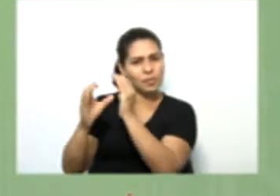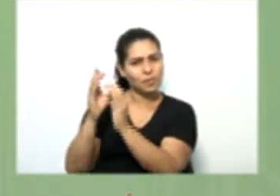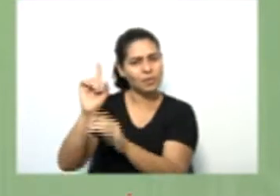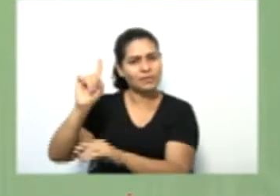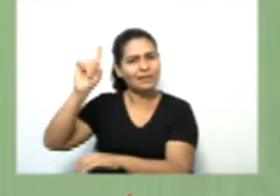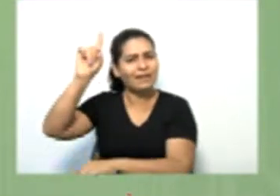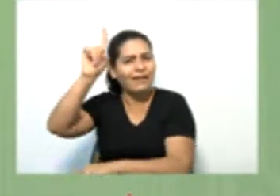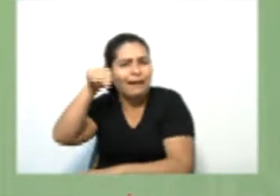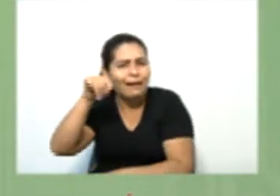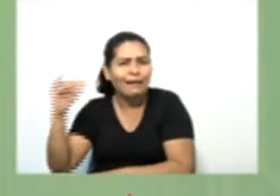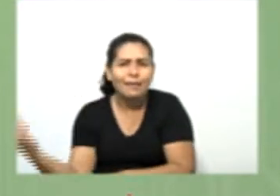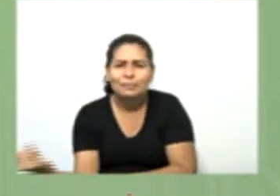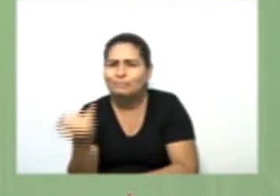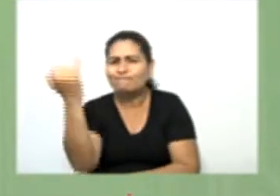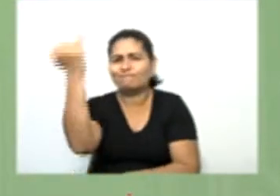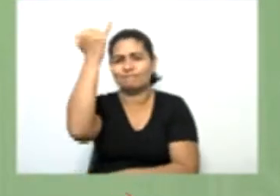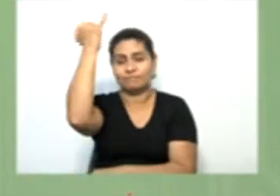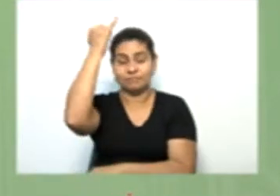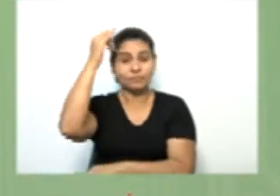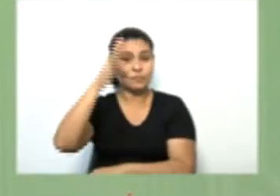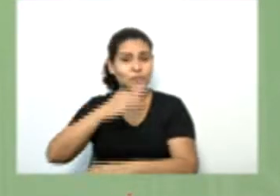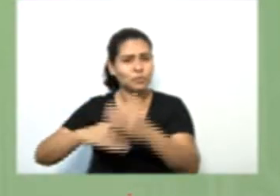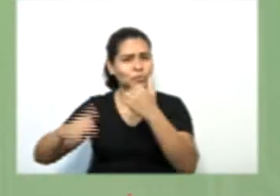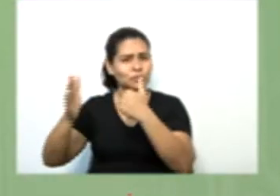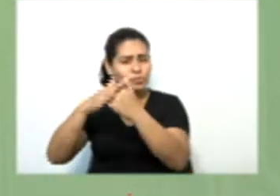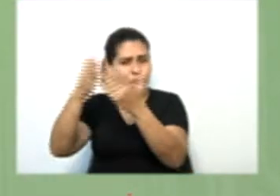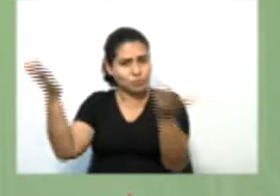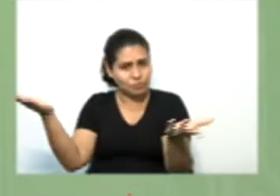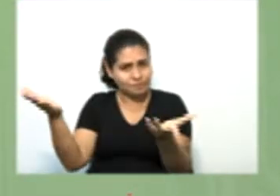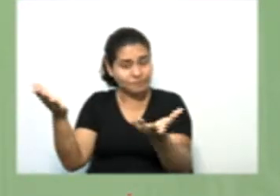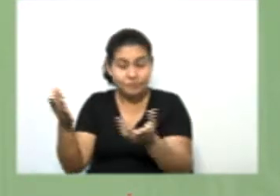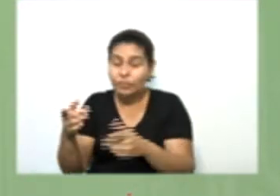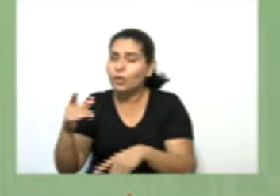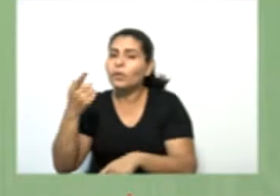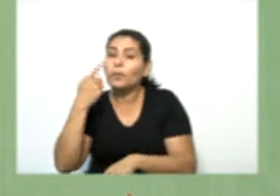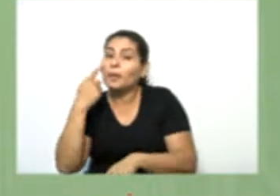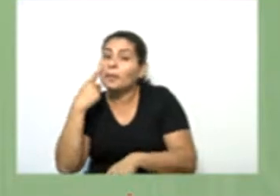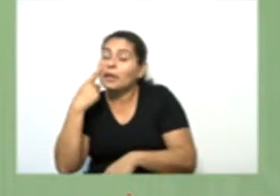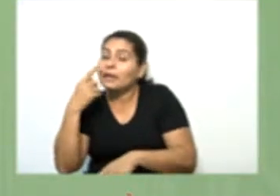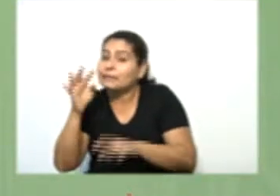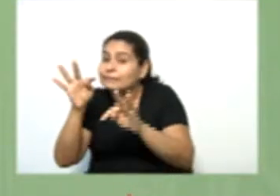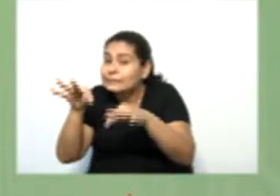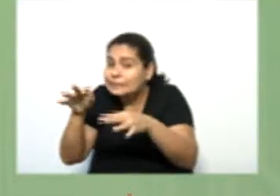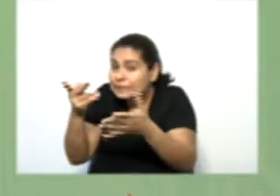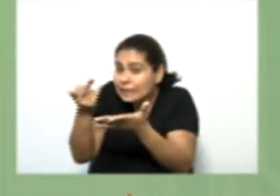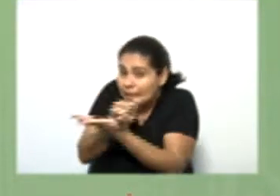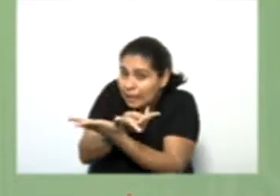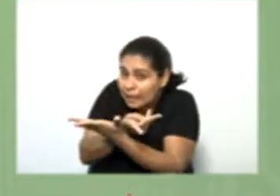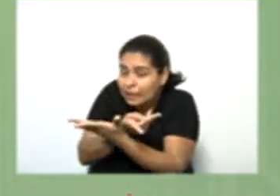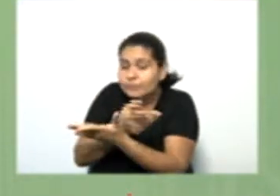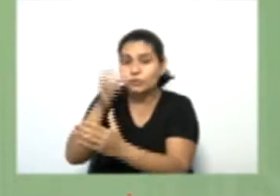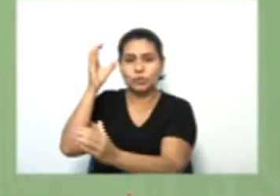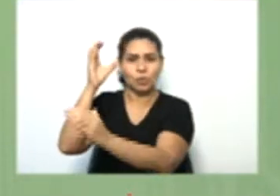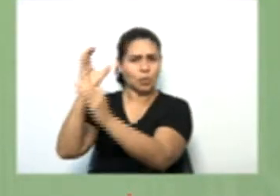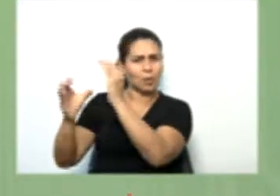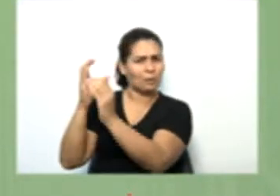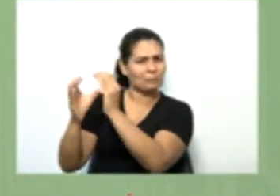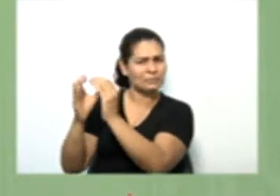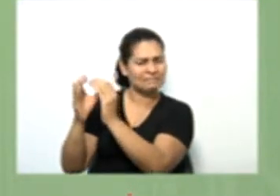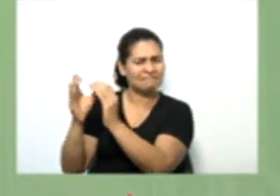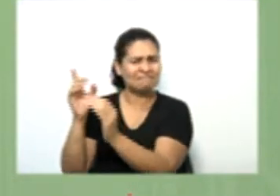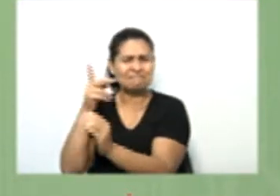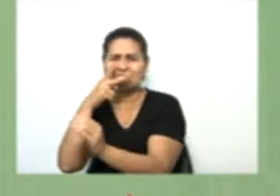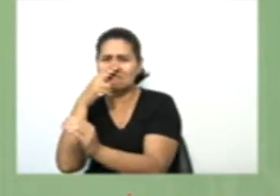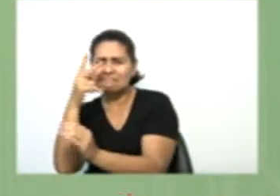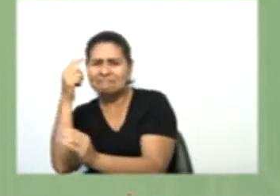é de suma importância no processo, tá certo? Uma falha na comunicação